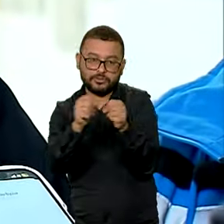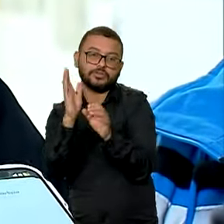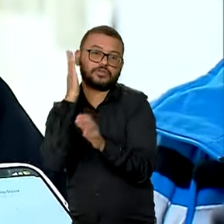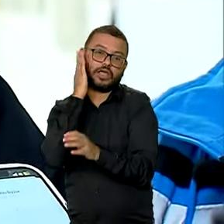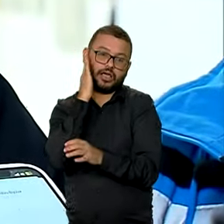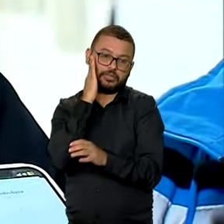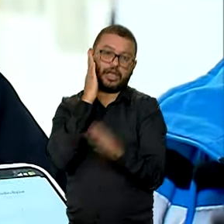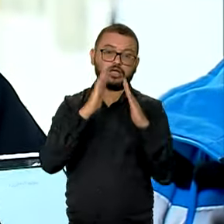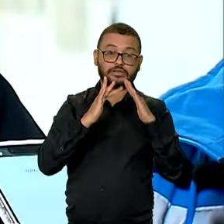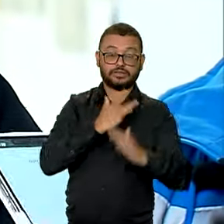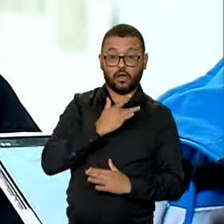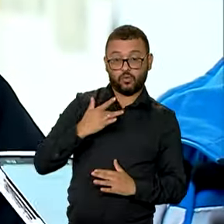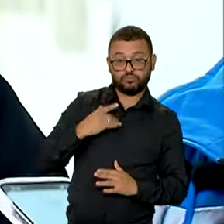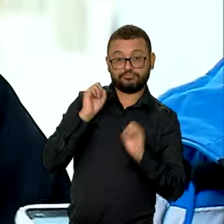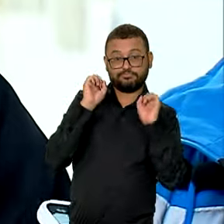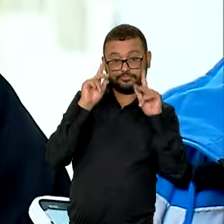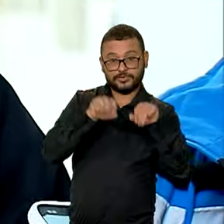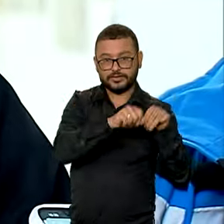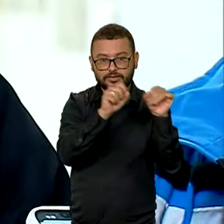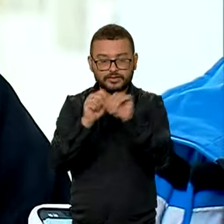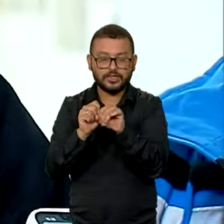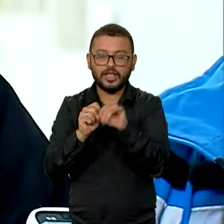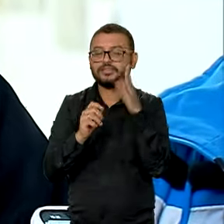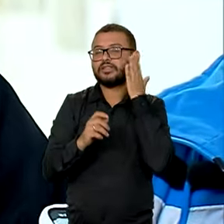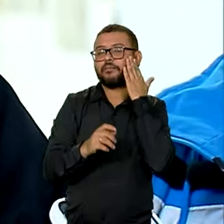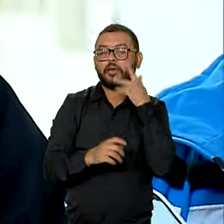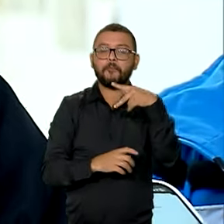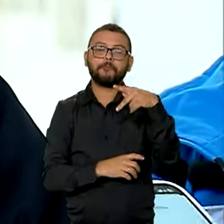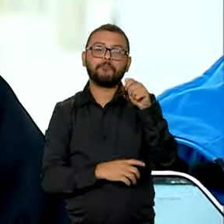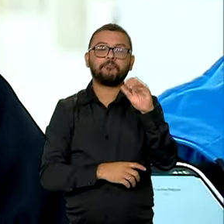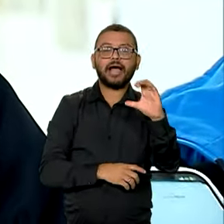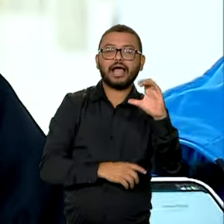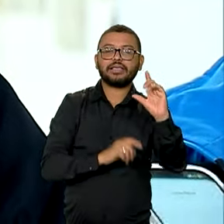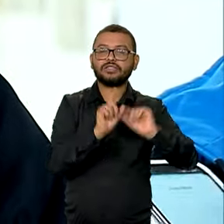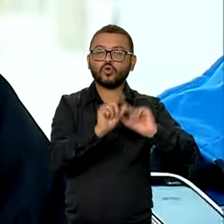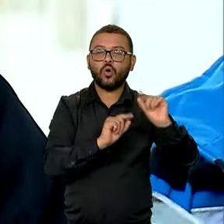atingidos. Recentemente também no PAC Seleções nós anunciamos, né,